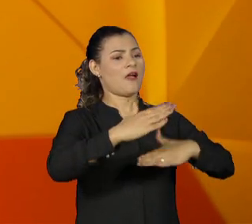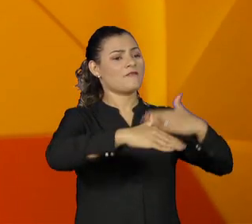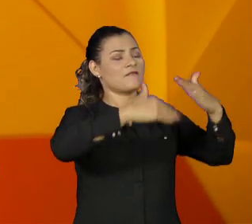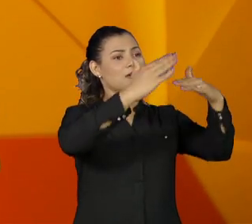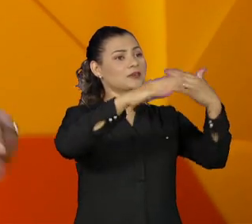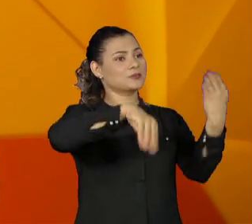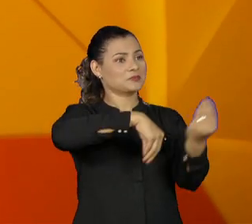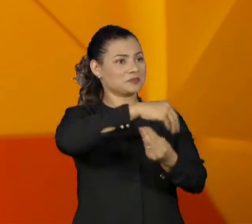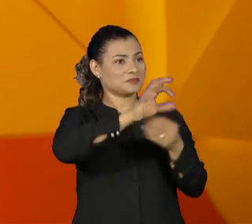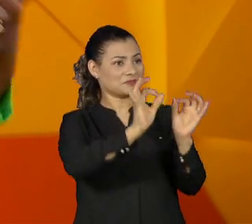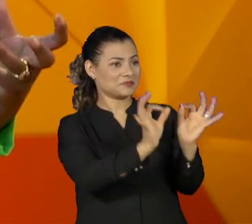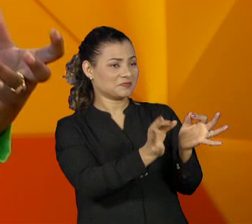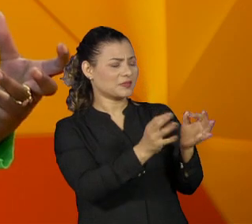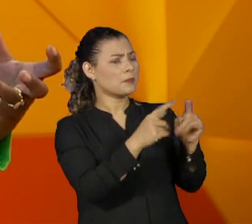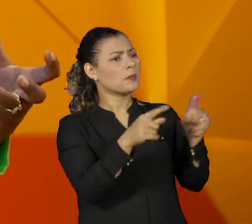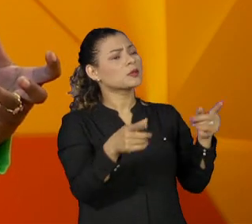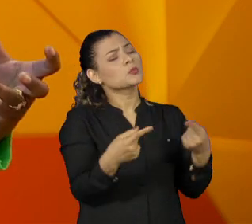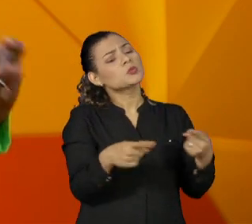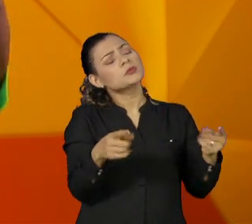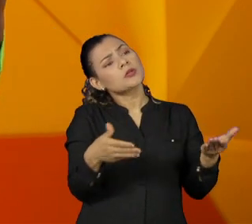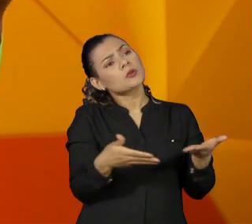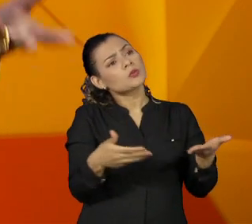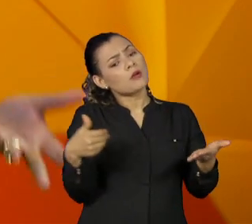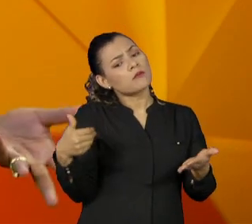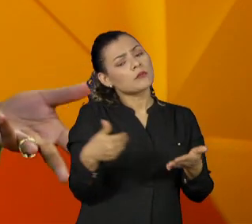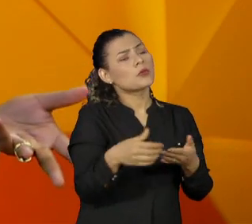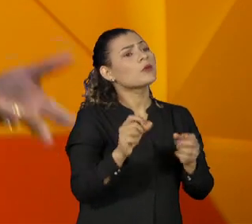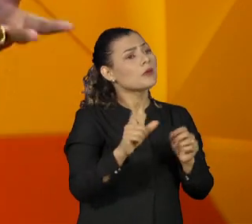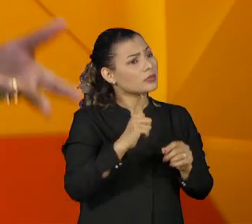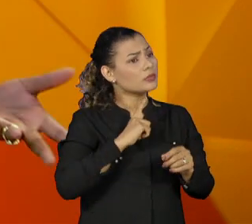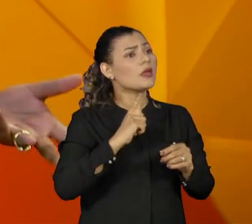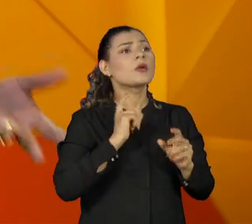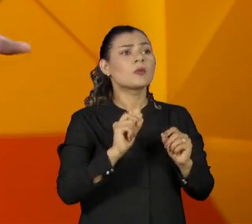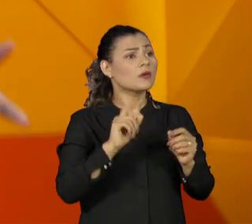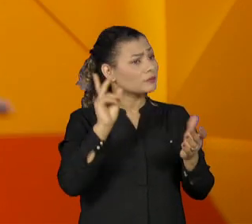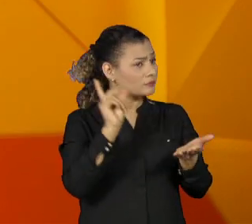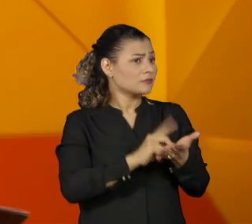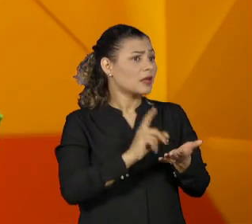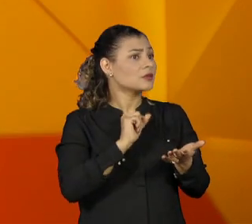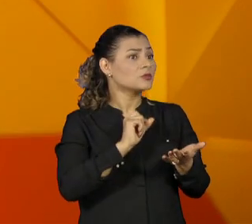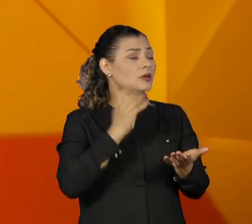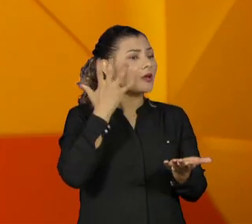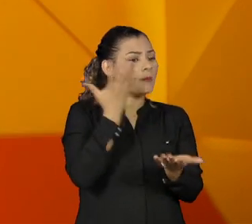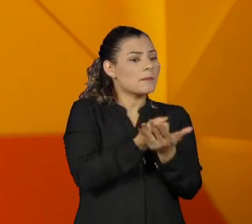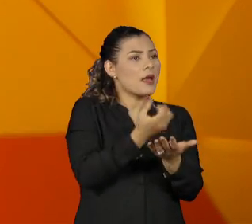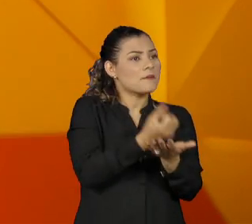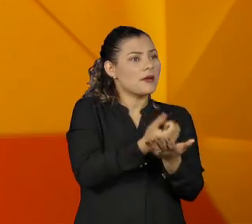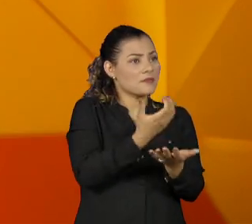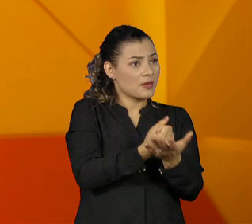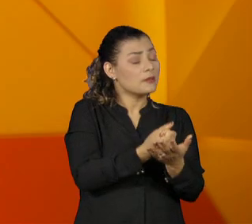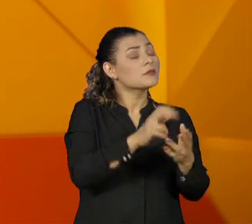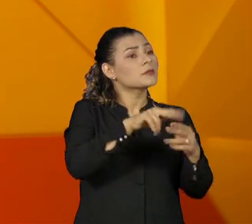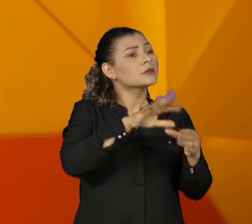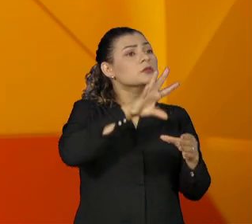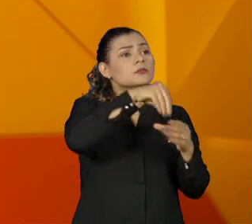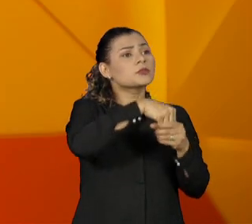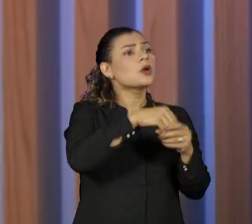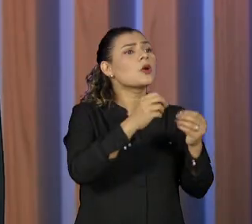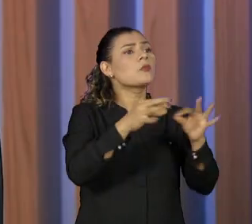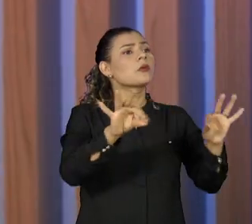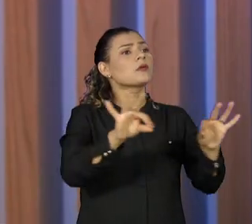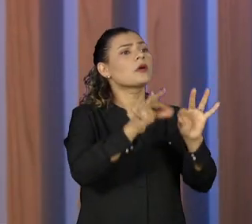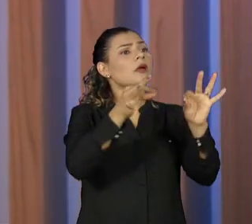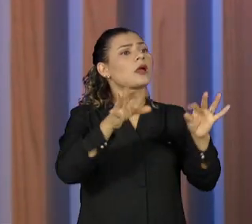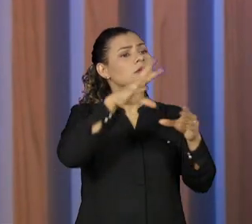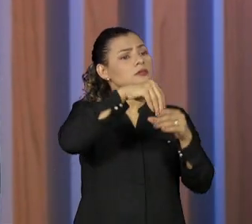música atual. O que mais move a música atualmente é o streaming. Como é que fica a música de orquestra nesse cenário?